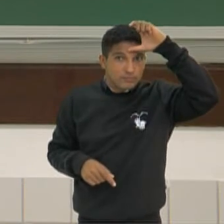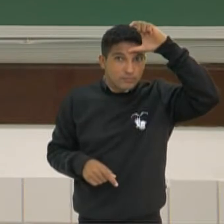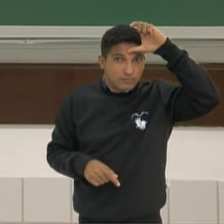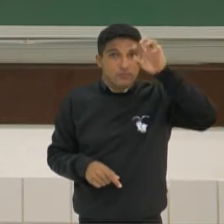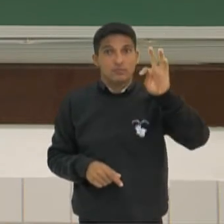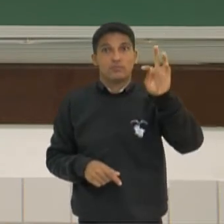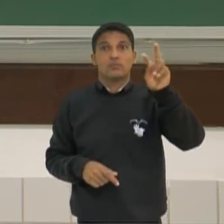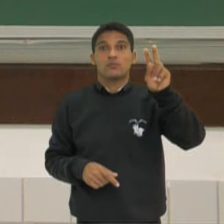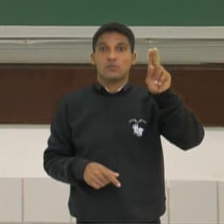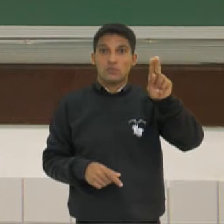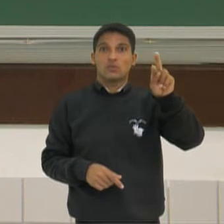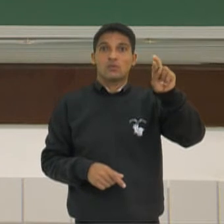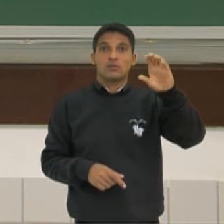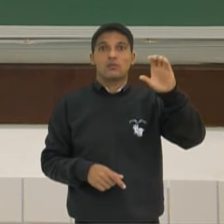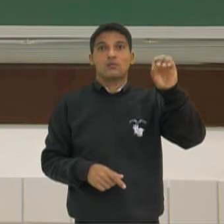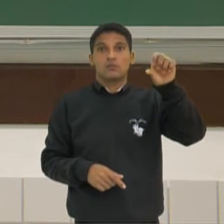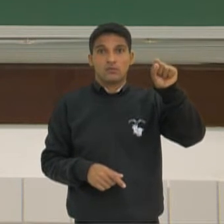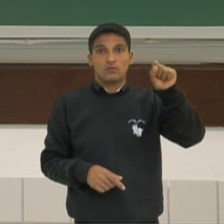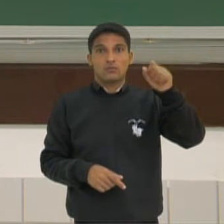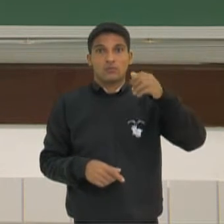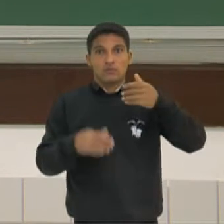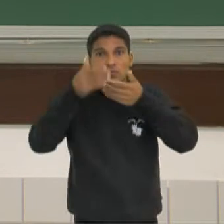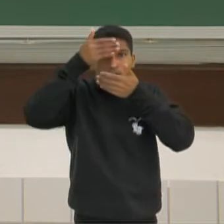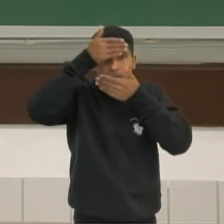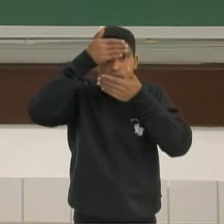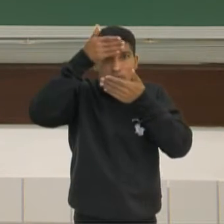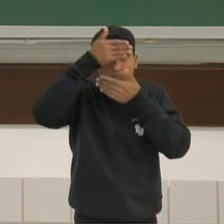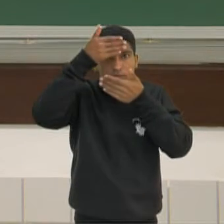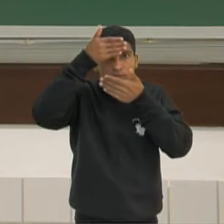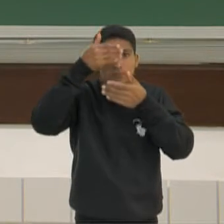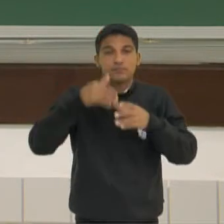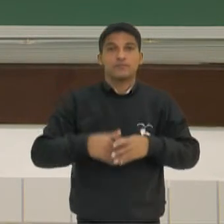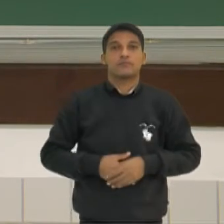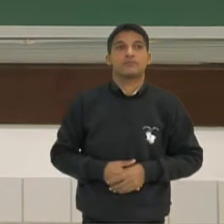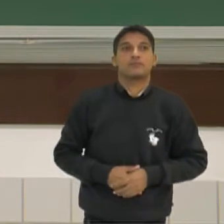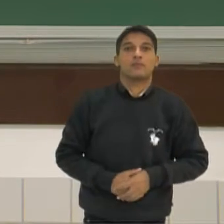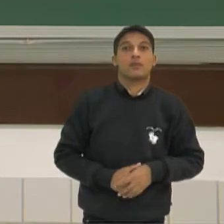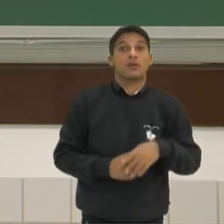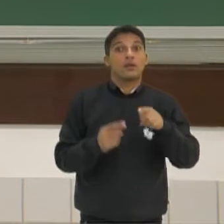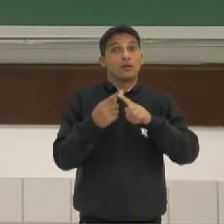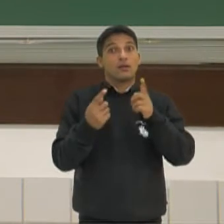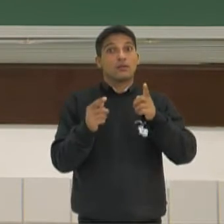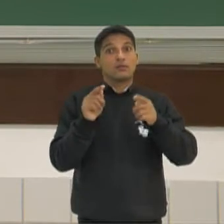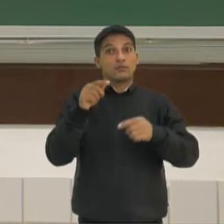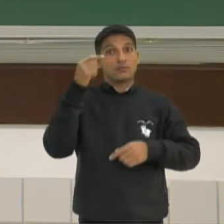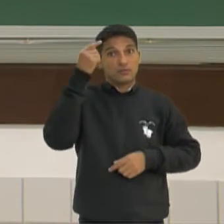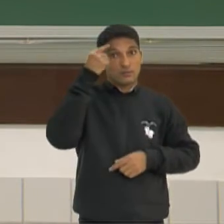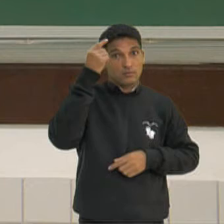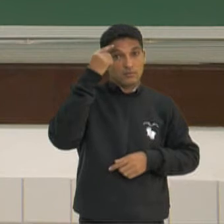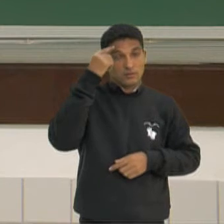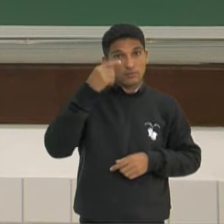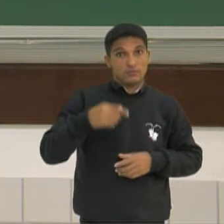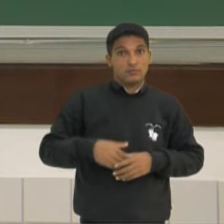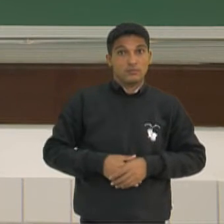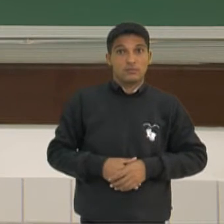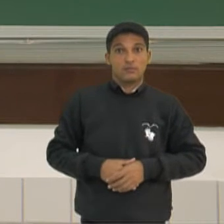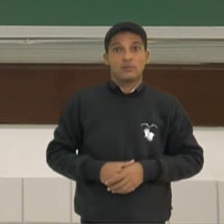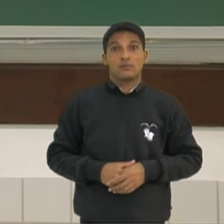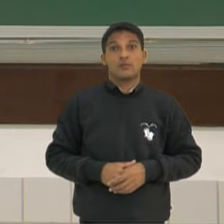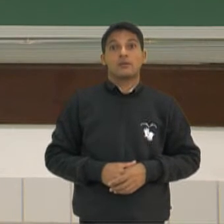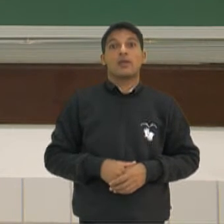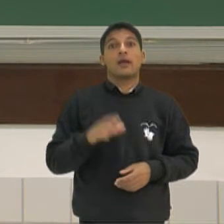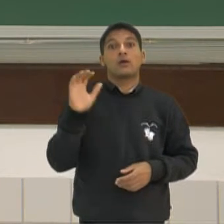tomado Jerusalém. E nesse meio tempo é importante a gente pensar que mesmo com essa divisão que